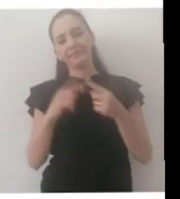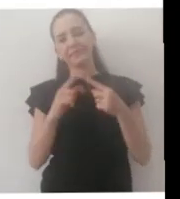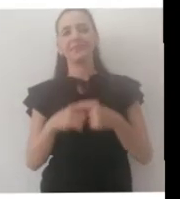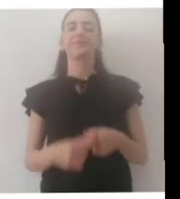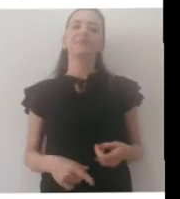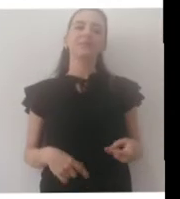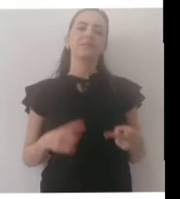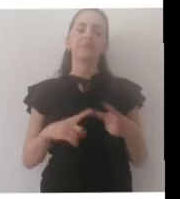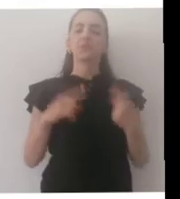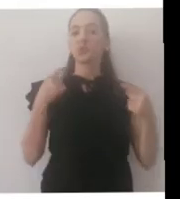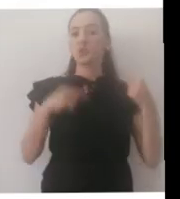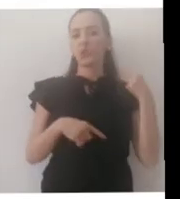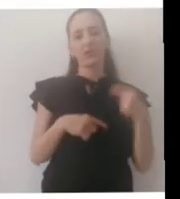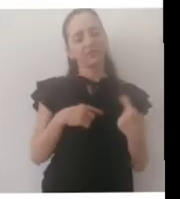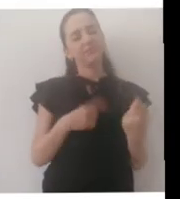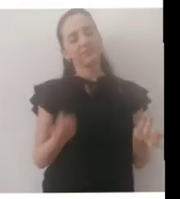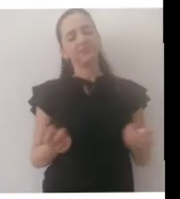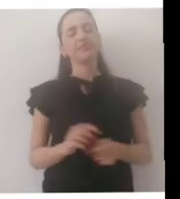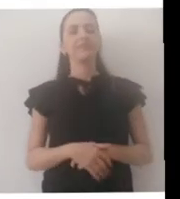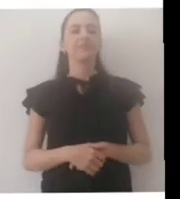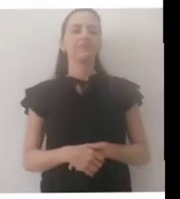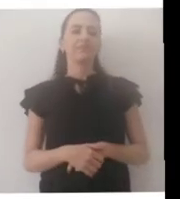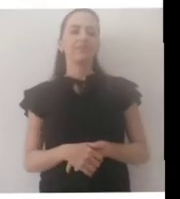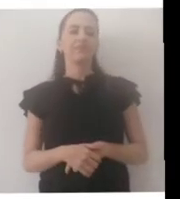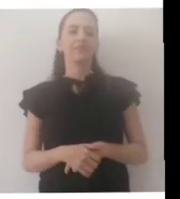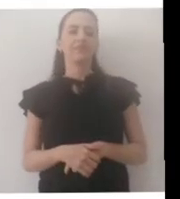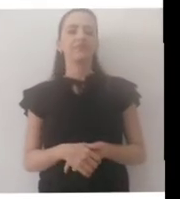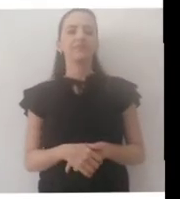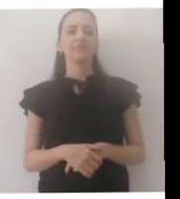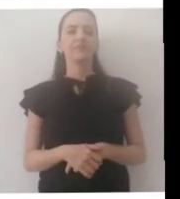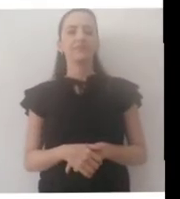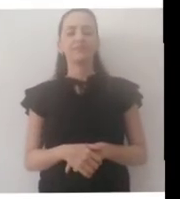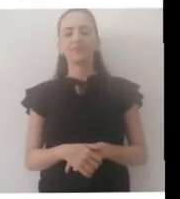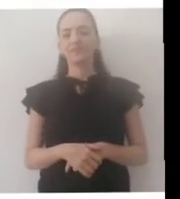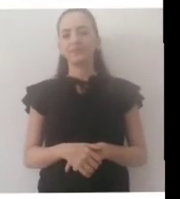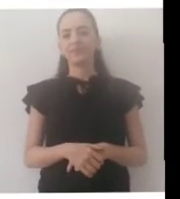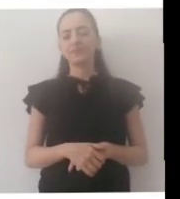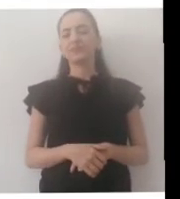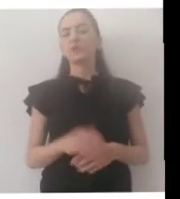característica desse processo do operacional concreto. Os jogos também é uma